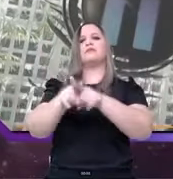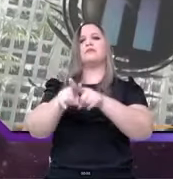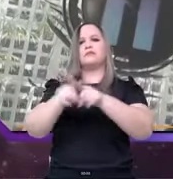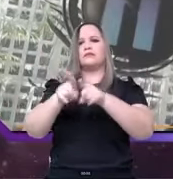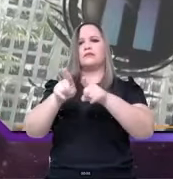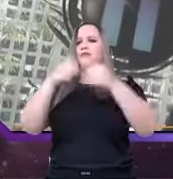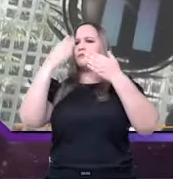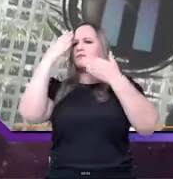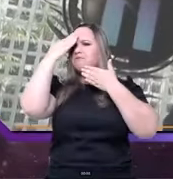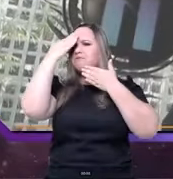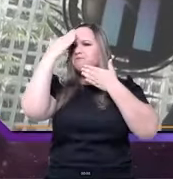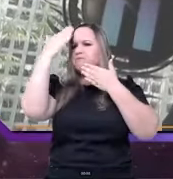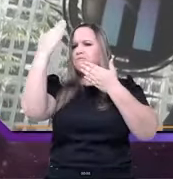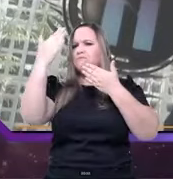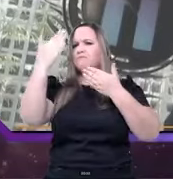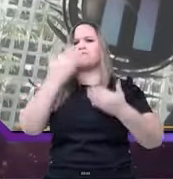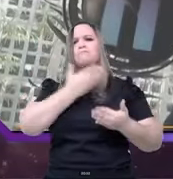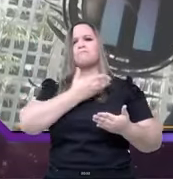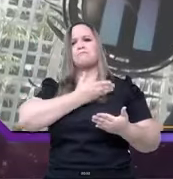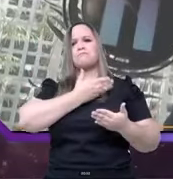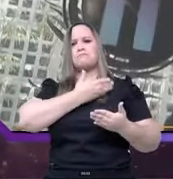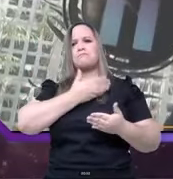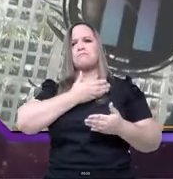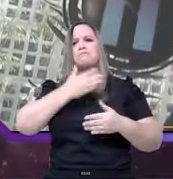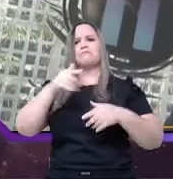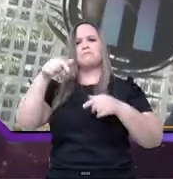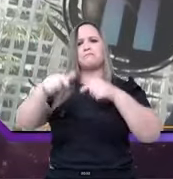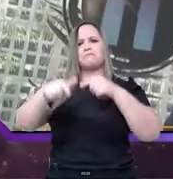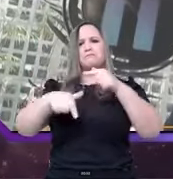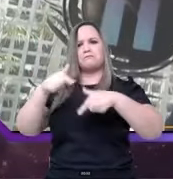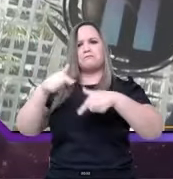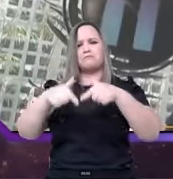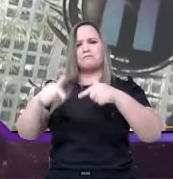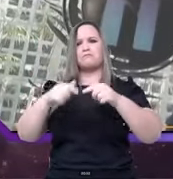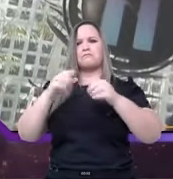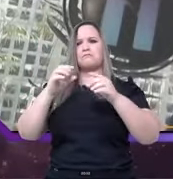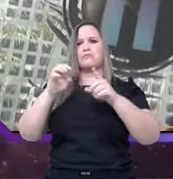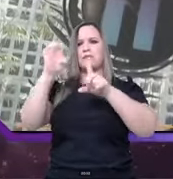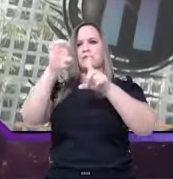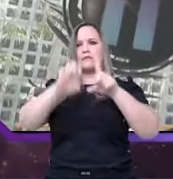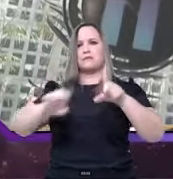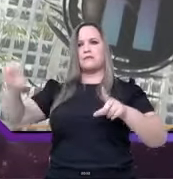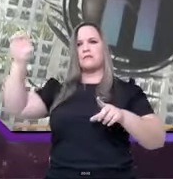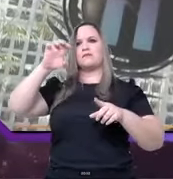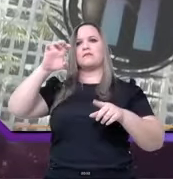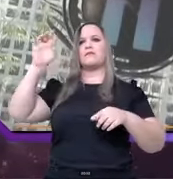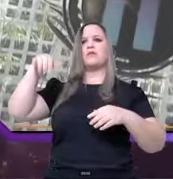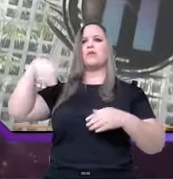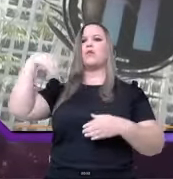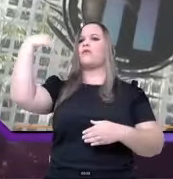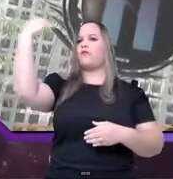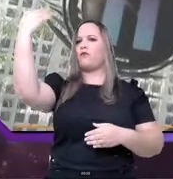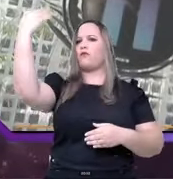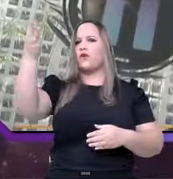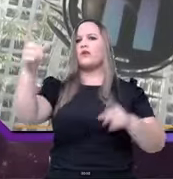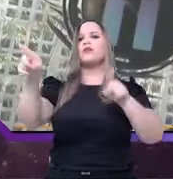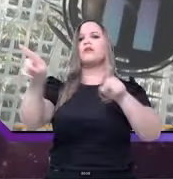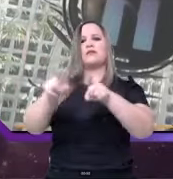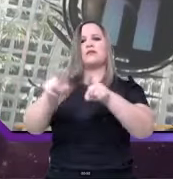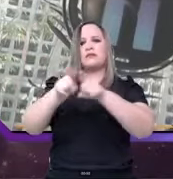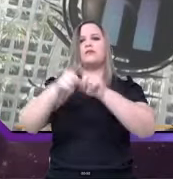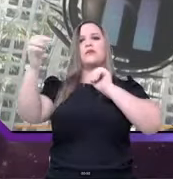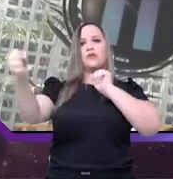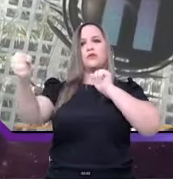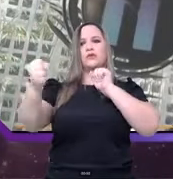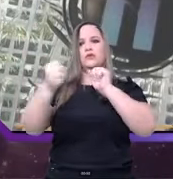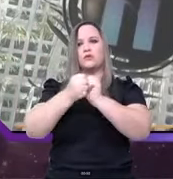os colegas, servidores e magistrados de outros estados que estão nos acompanhando e vêm nos